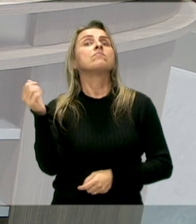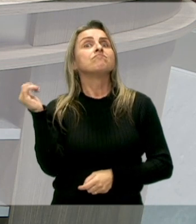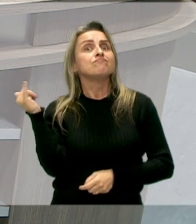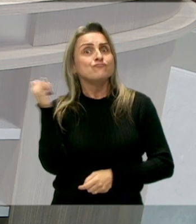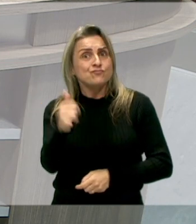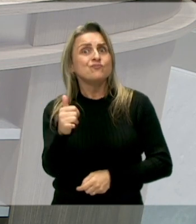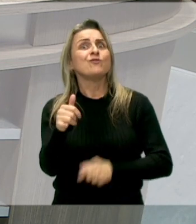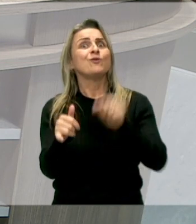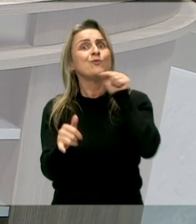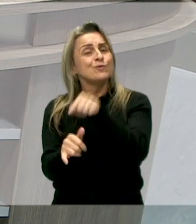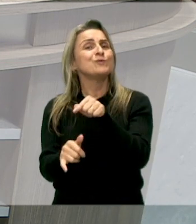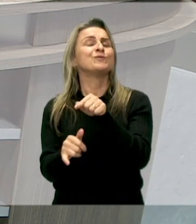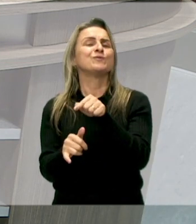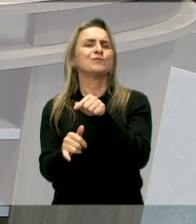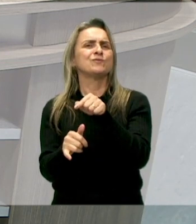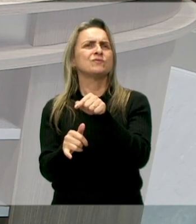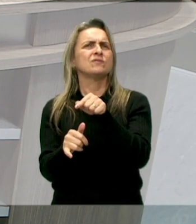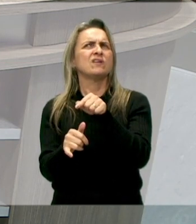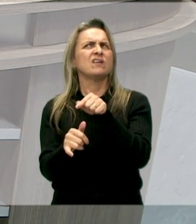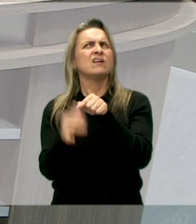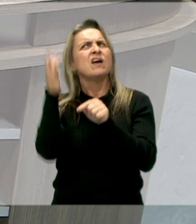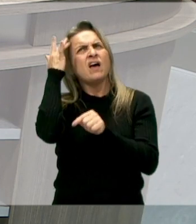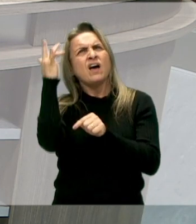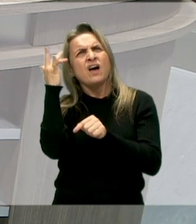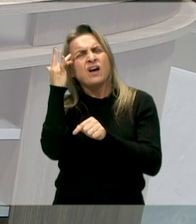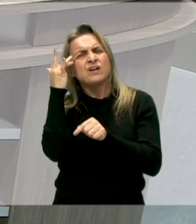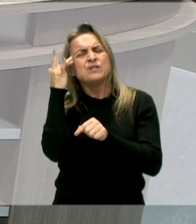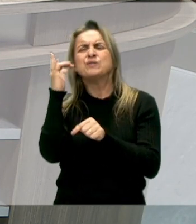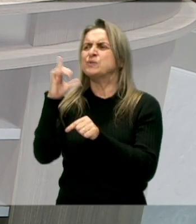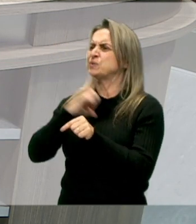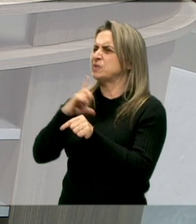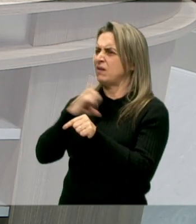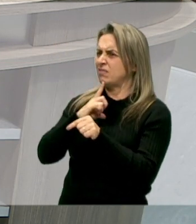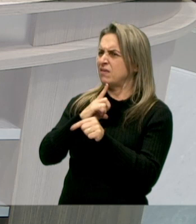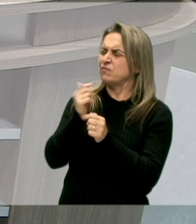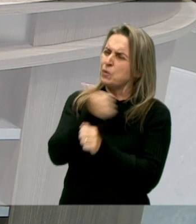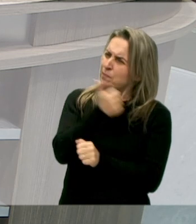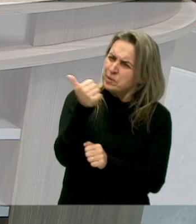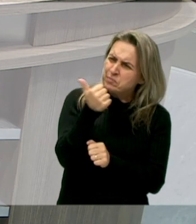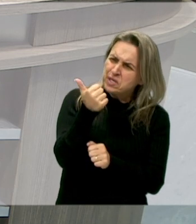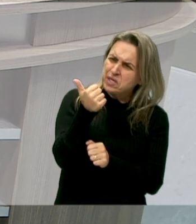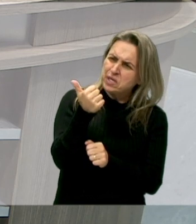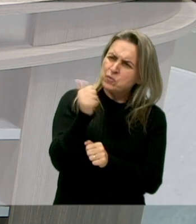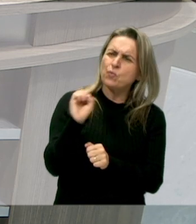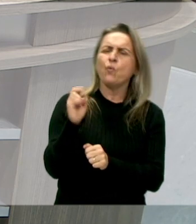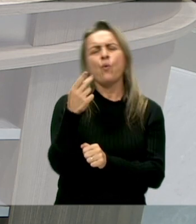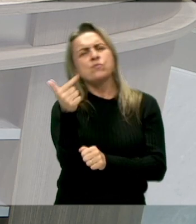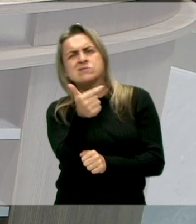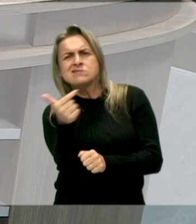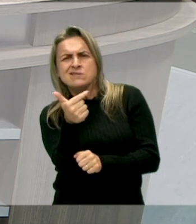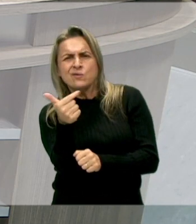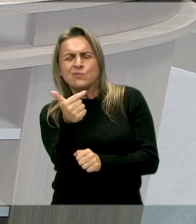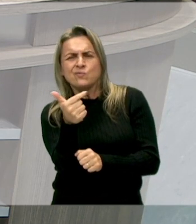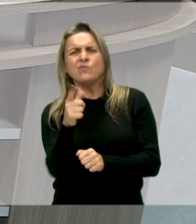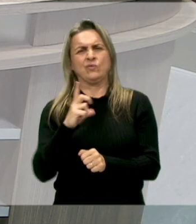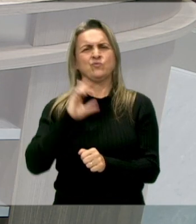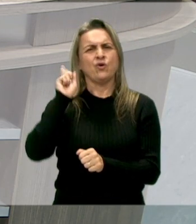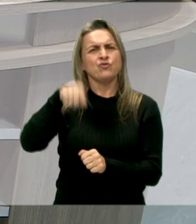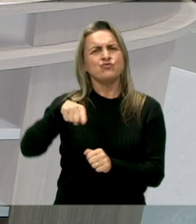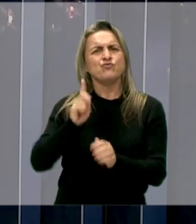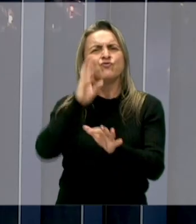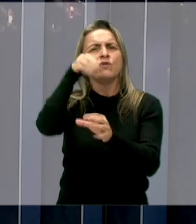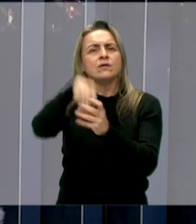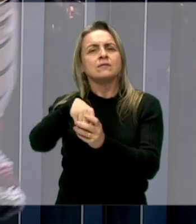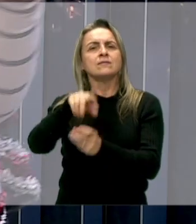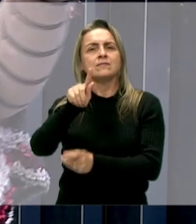tive aqui, sei lá... Ele teve, acho que foi no primeiro ou no segundo, eu lembro do show dele no Guarani. Ele fez um show aí no Guarani. ele até falou, ele disse